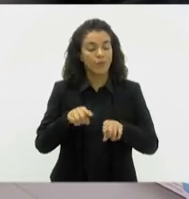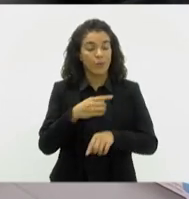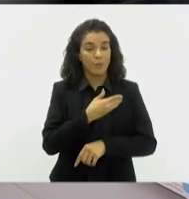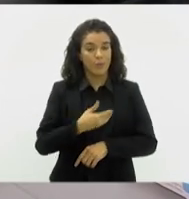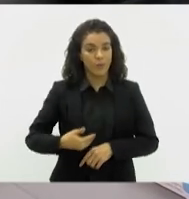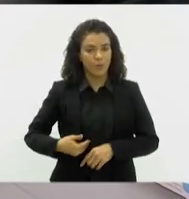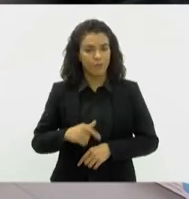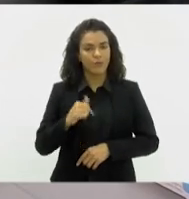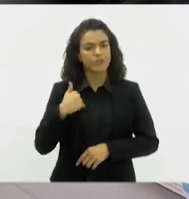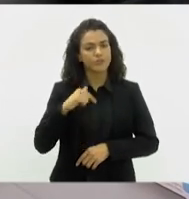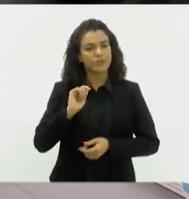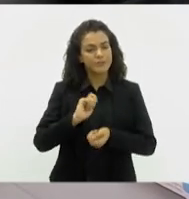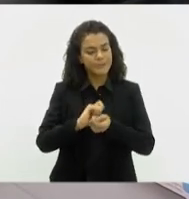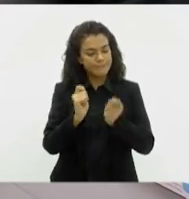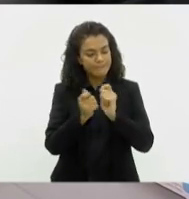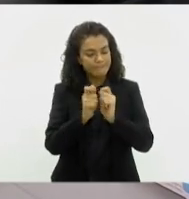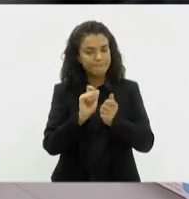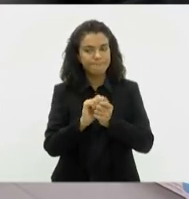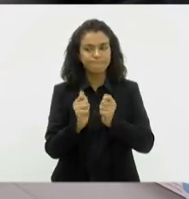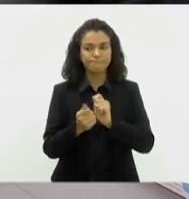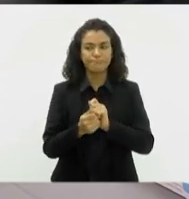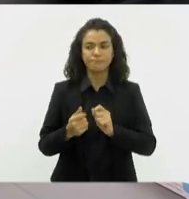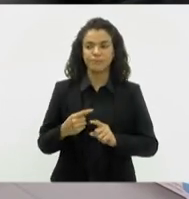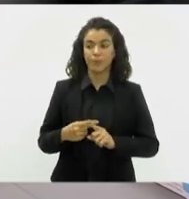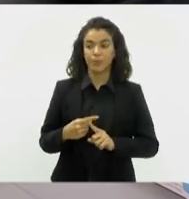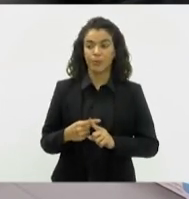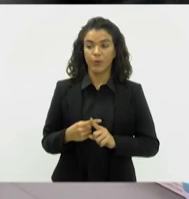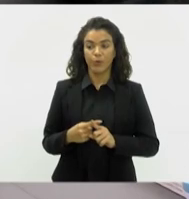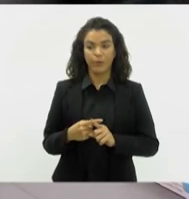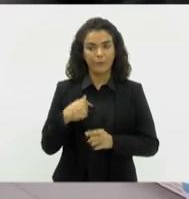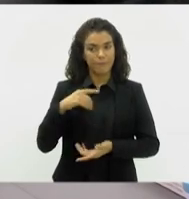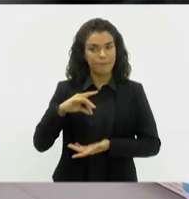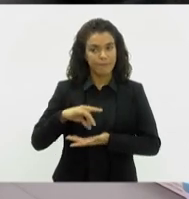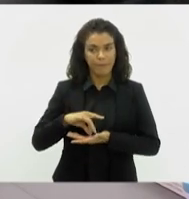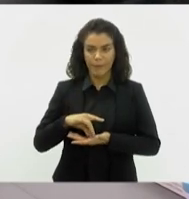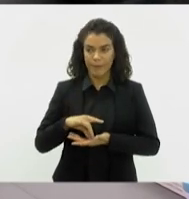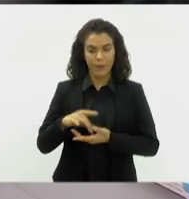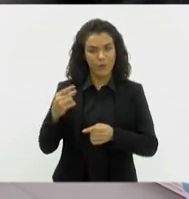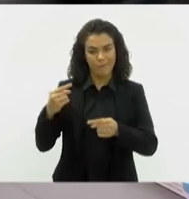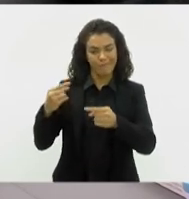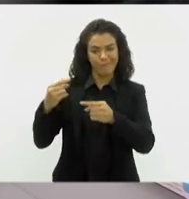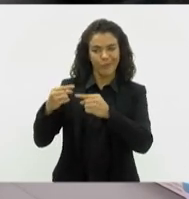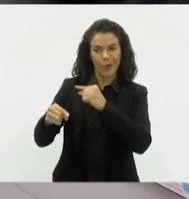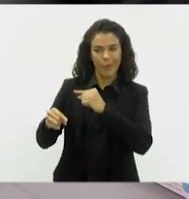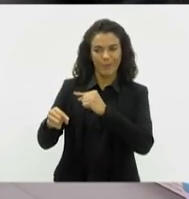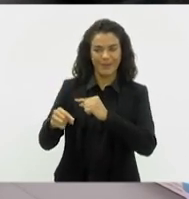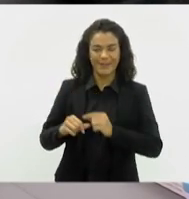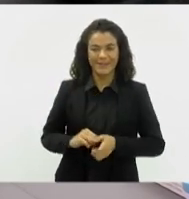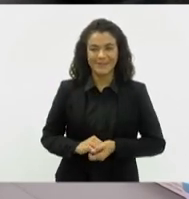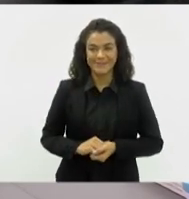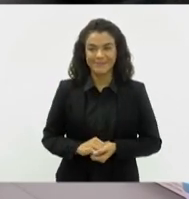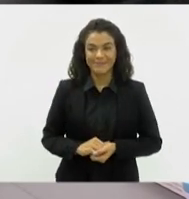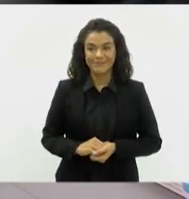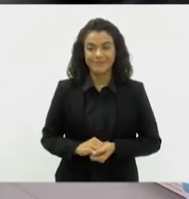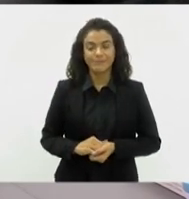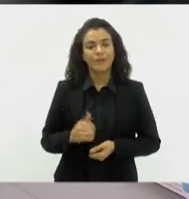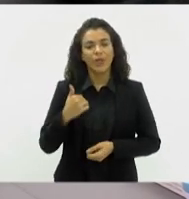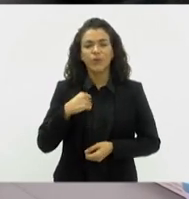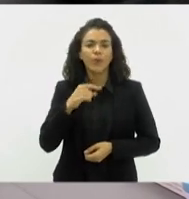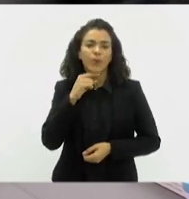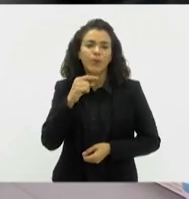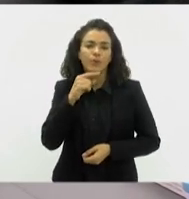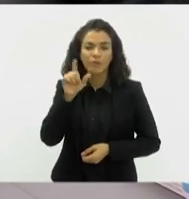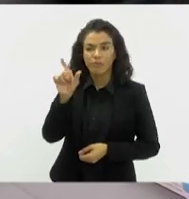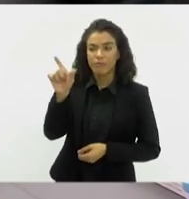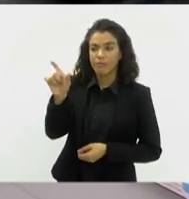com relação a isso, exatamente porque não, de fato não cabe. E a gente, eu não tenho dúvida que você é